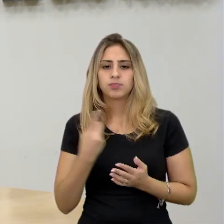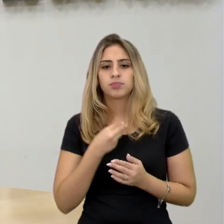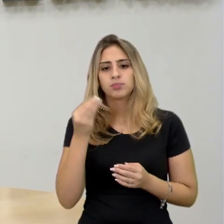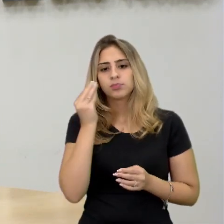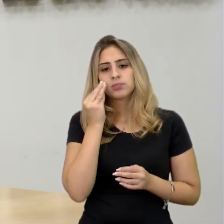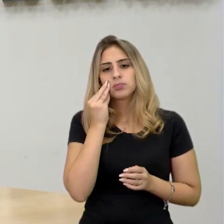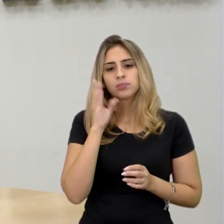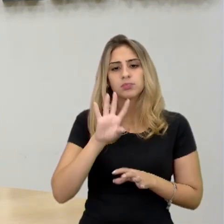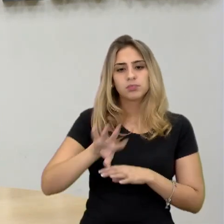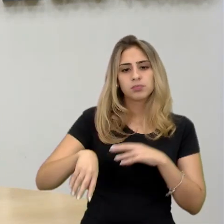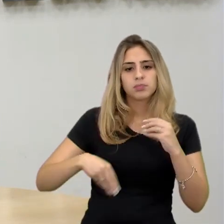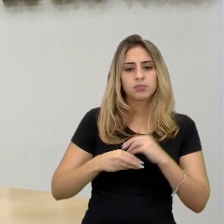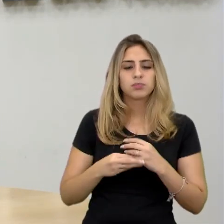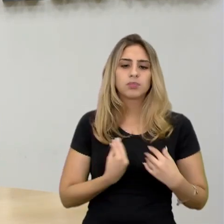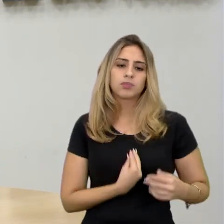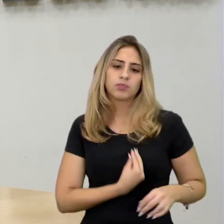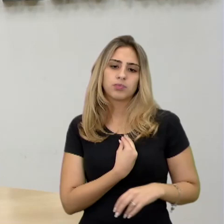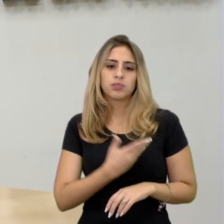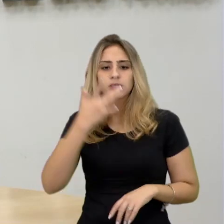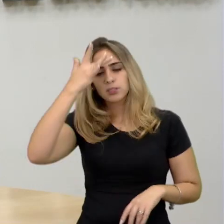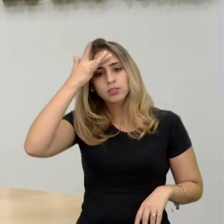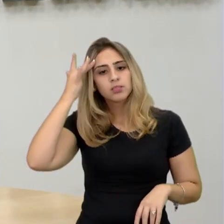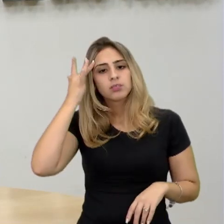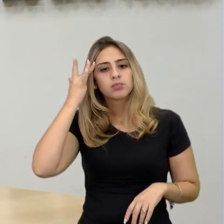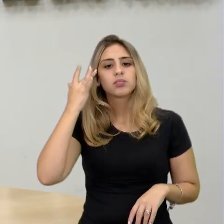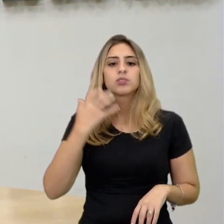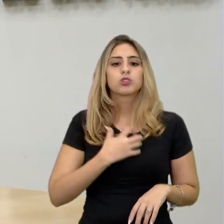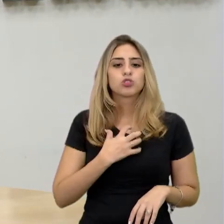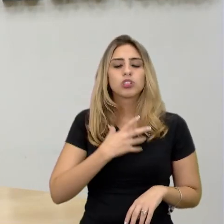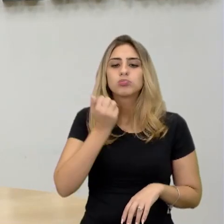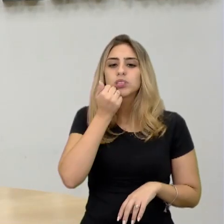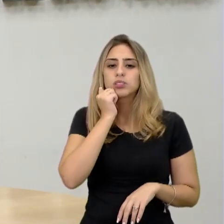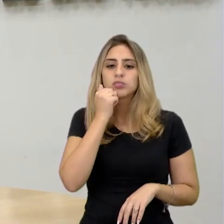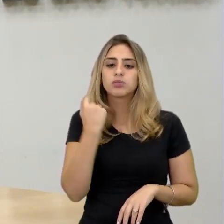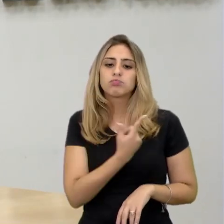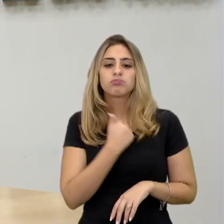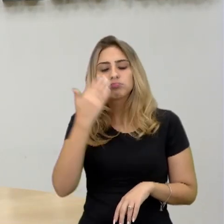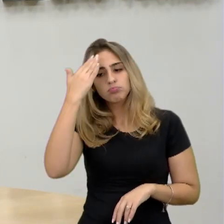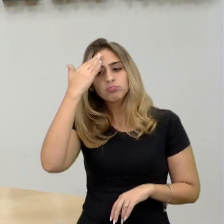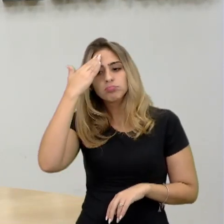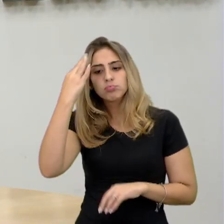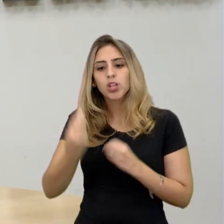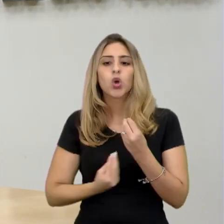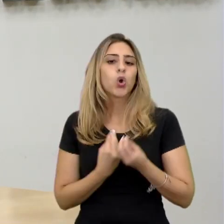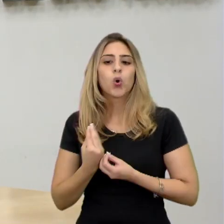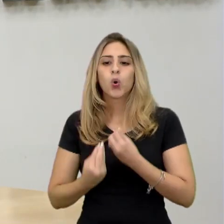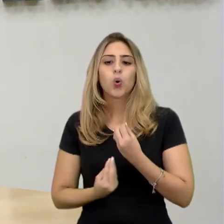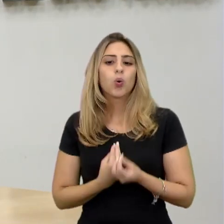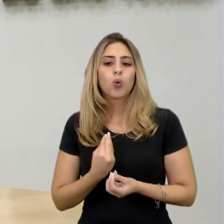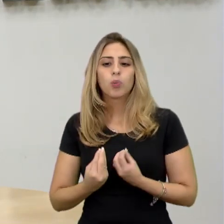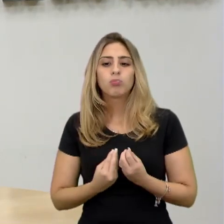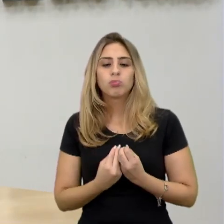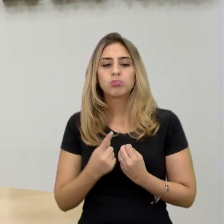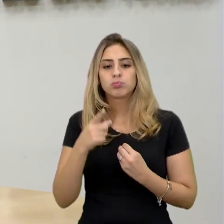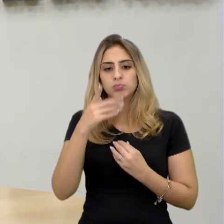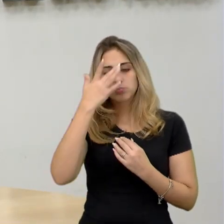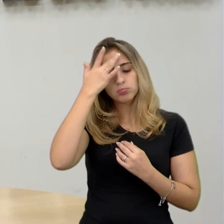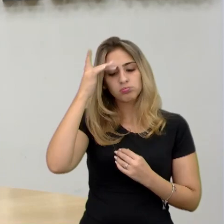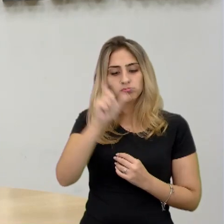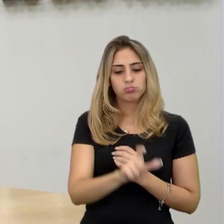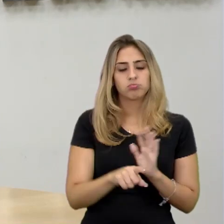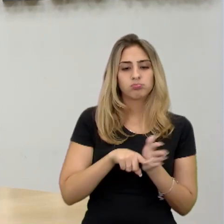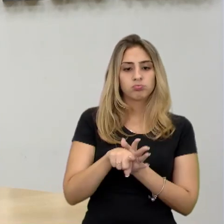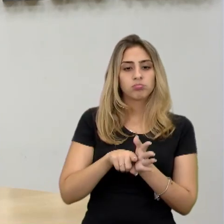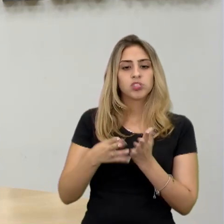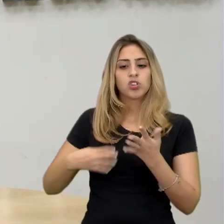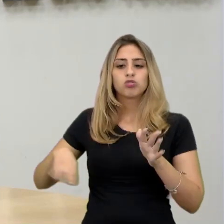tentar encaixar a vida da pessoa no método científico. A gente vai entender como o autor pesquisado ele